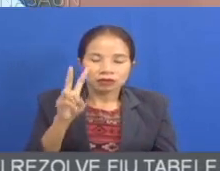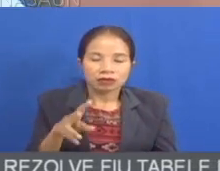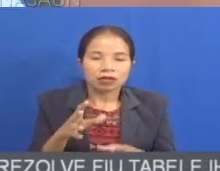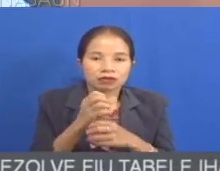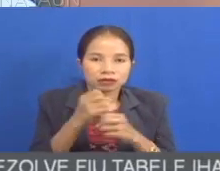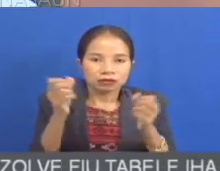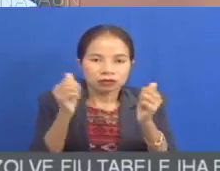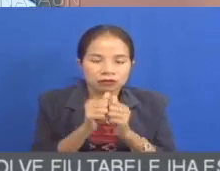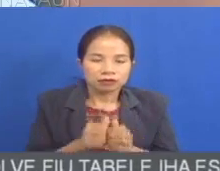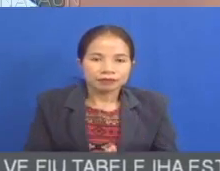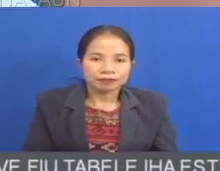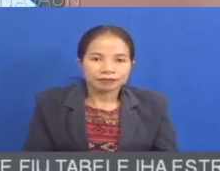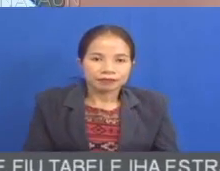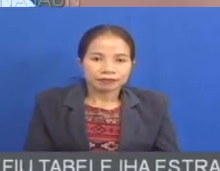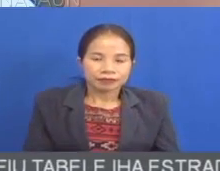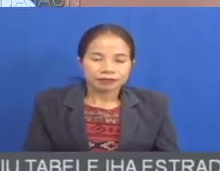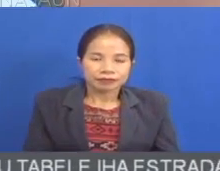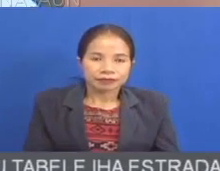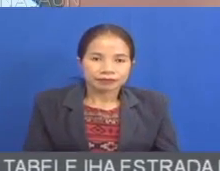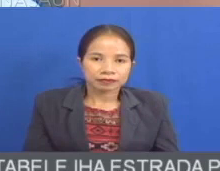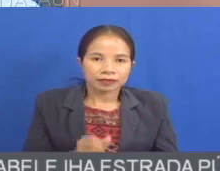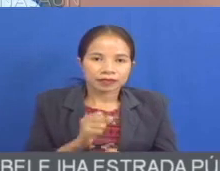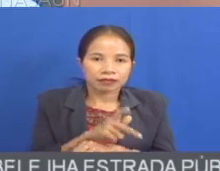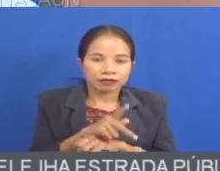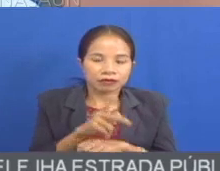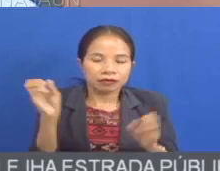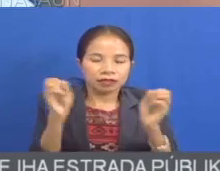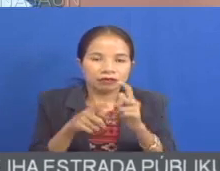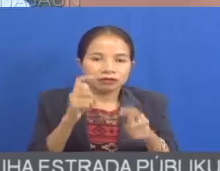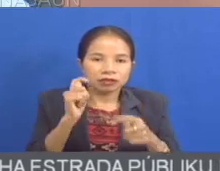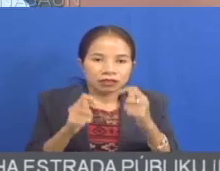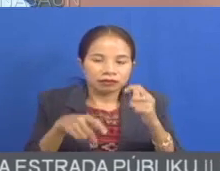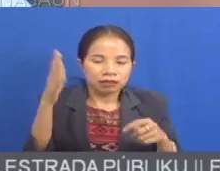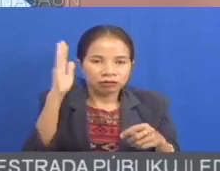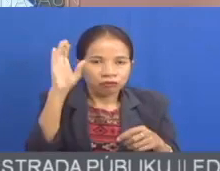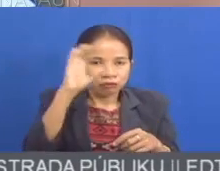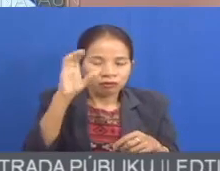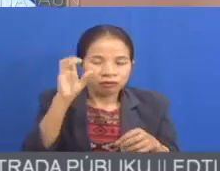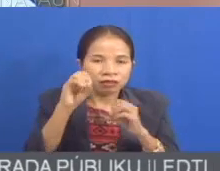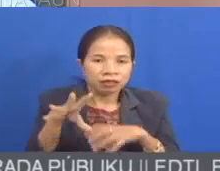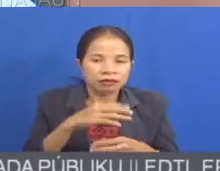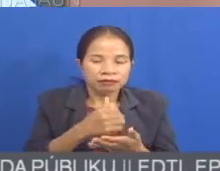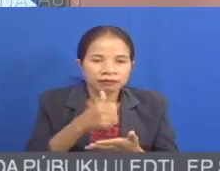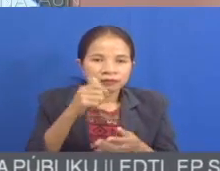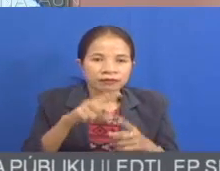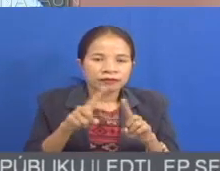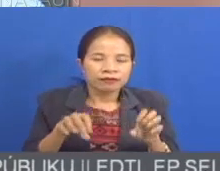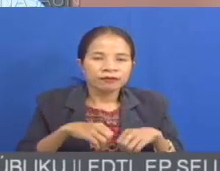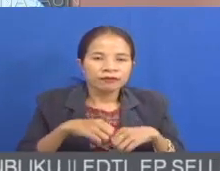Simo Malo. E de Ney se fope lá aos tribunal para tu buca e laco no Maná, mas bem ou em Sá e